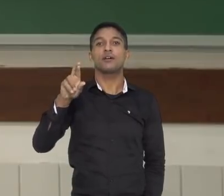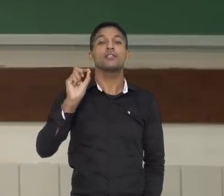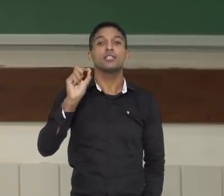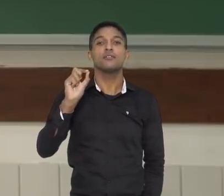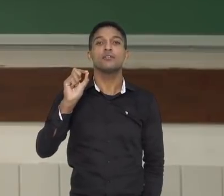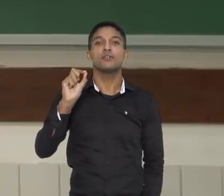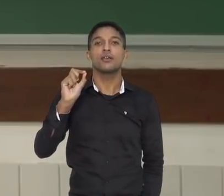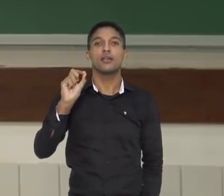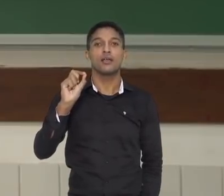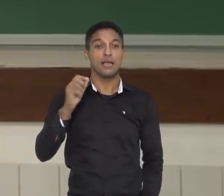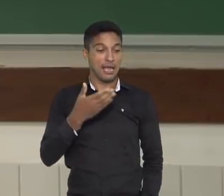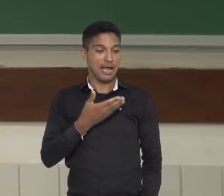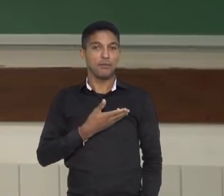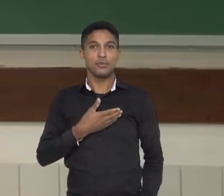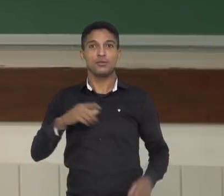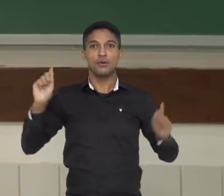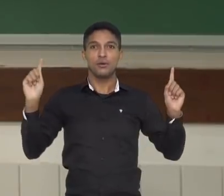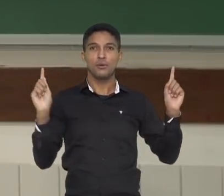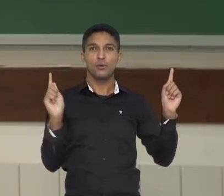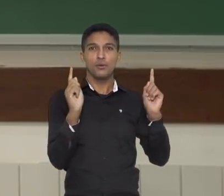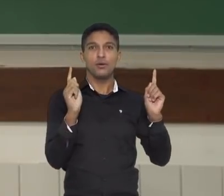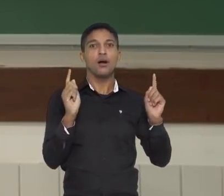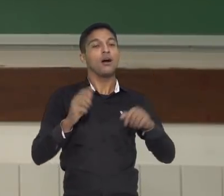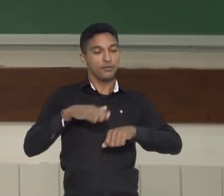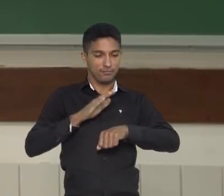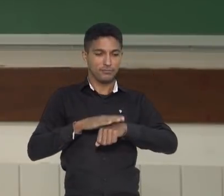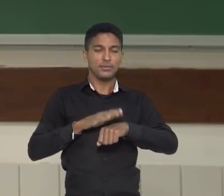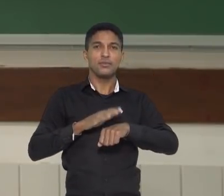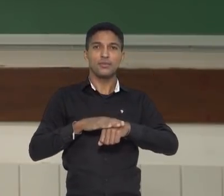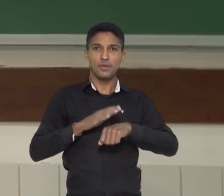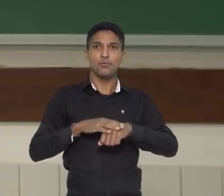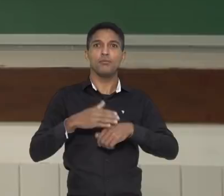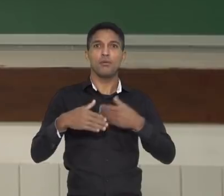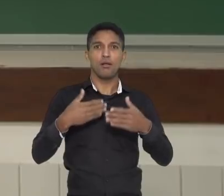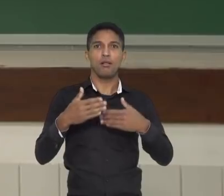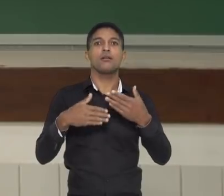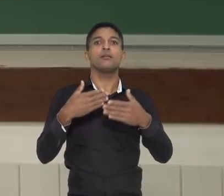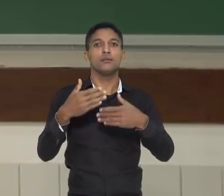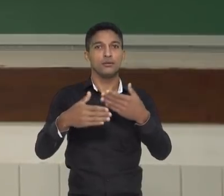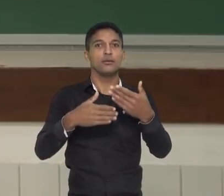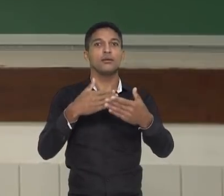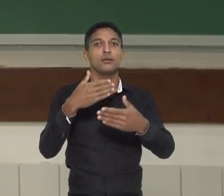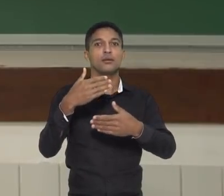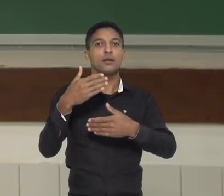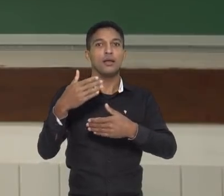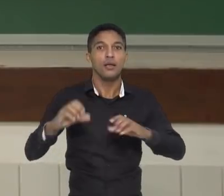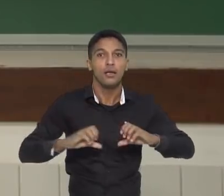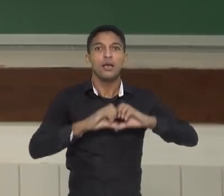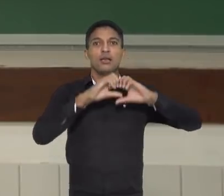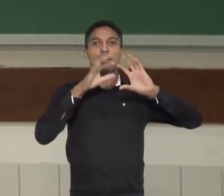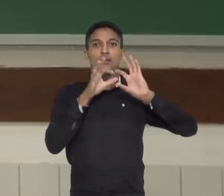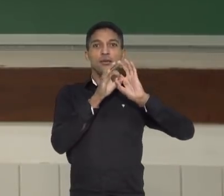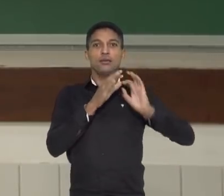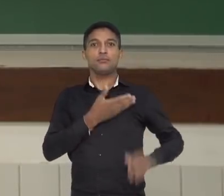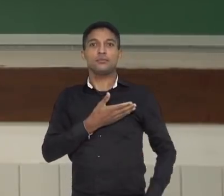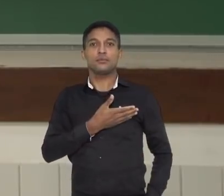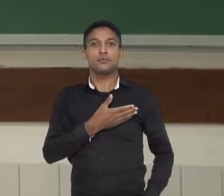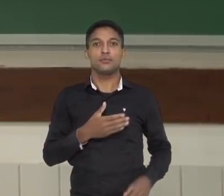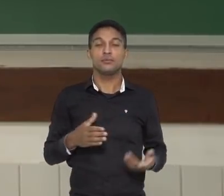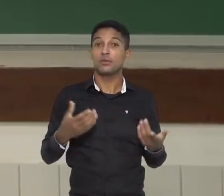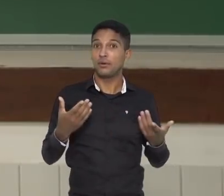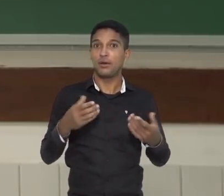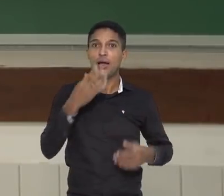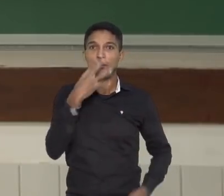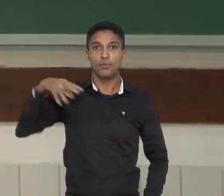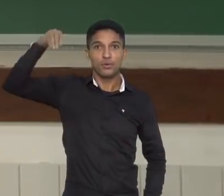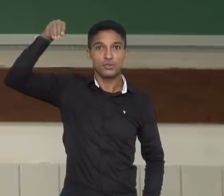amigo leva tempo. Ela vai dizer isso com outras palavras. Mas os homens não têm mais tempo.